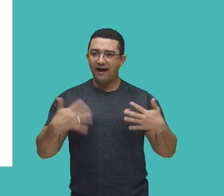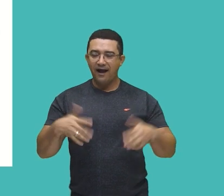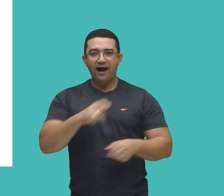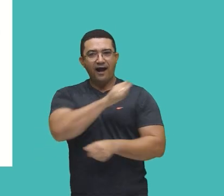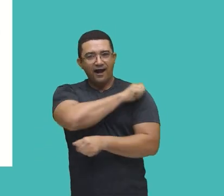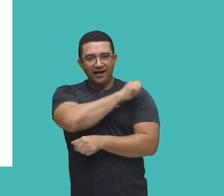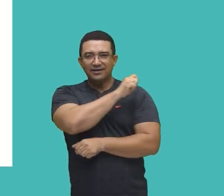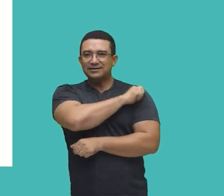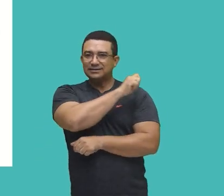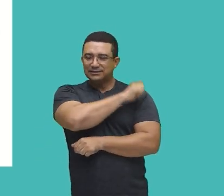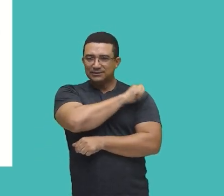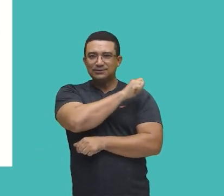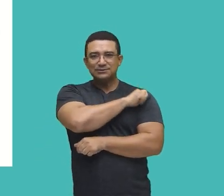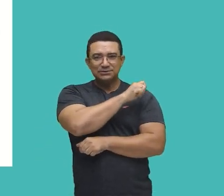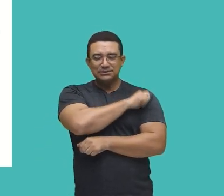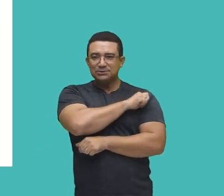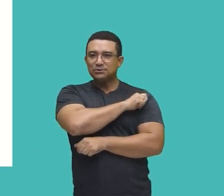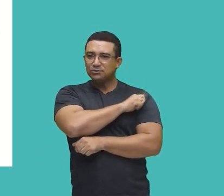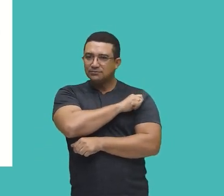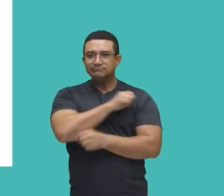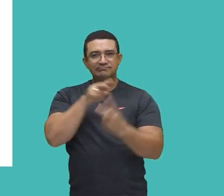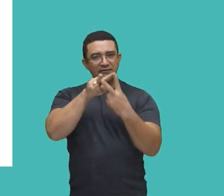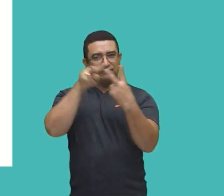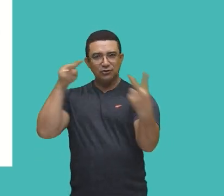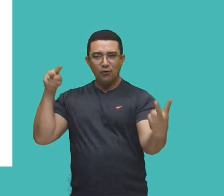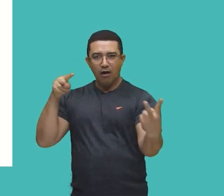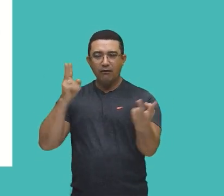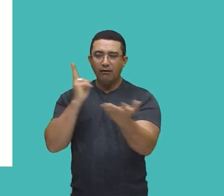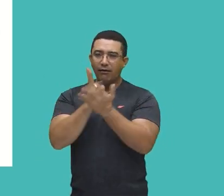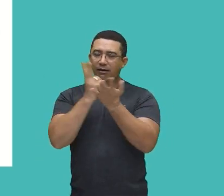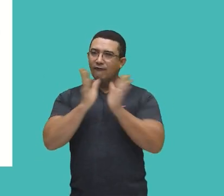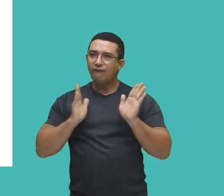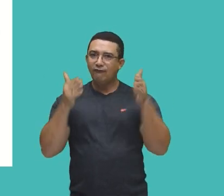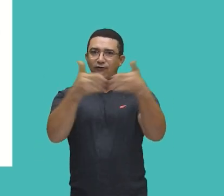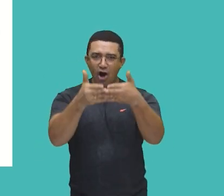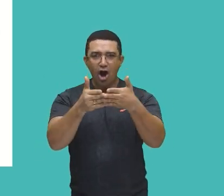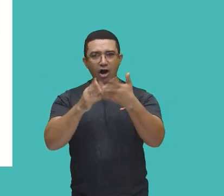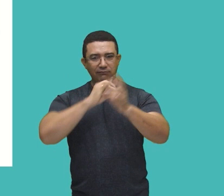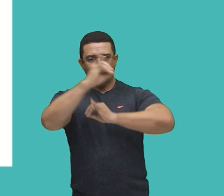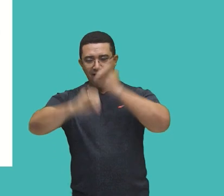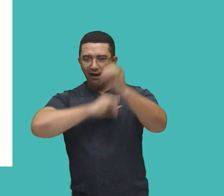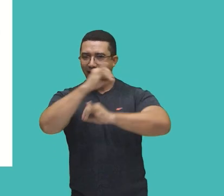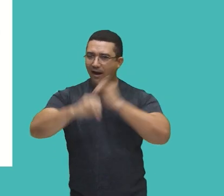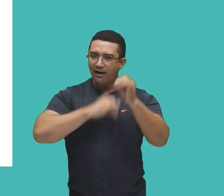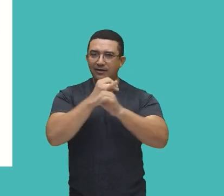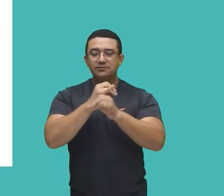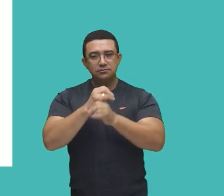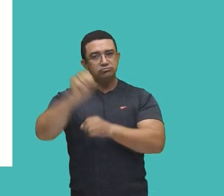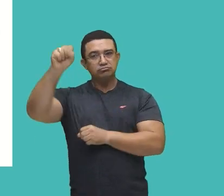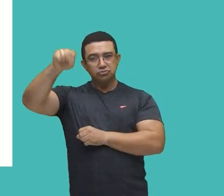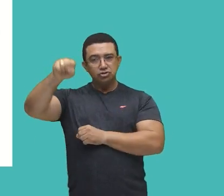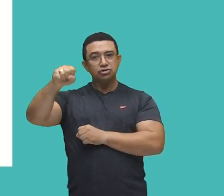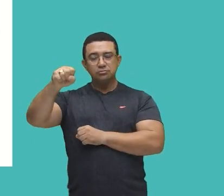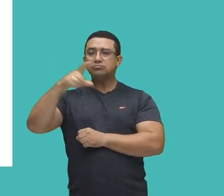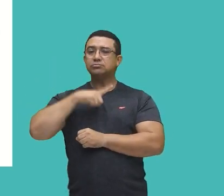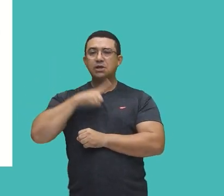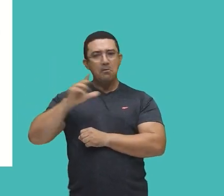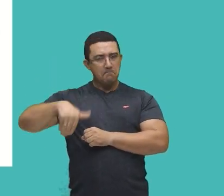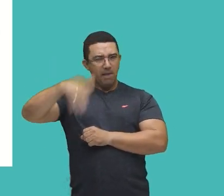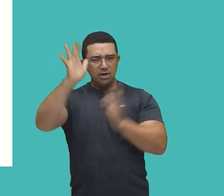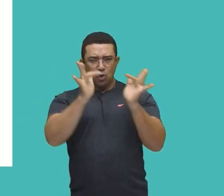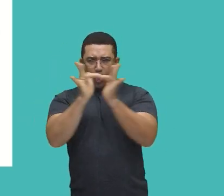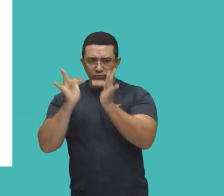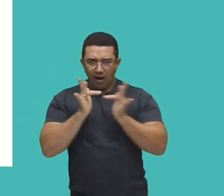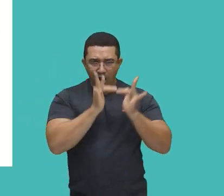eles estão totalmente virtuais, né? Olha só, a maioria está dizendo que sim, que contém mais contato, que